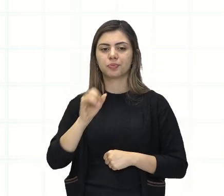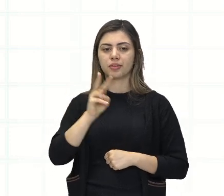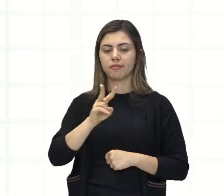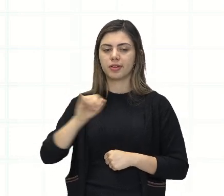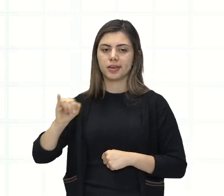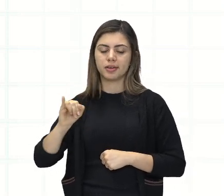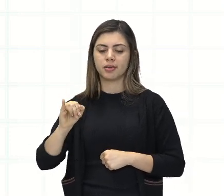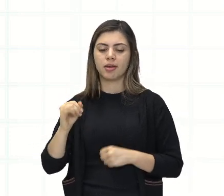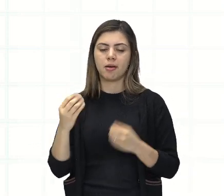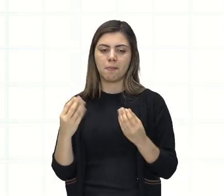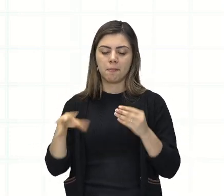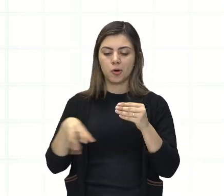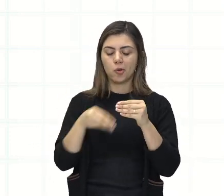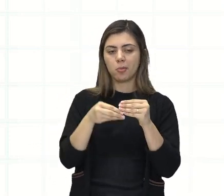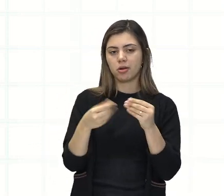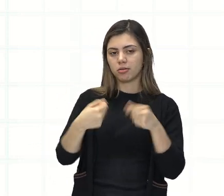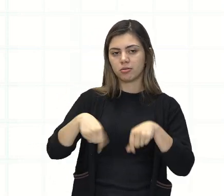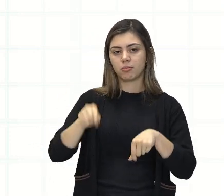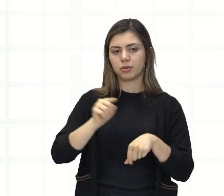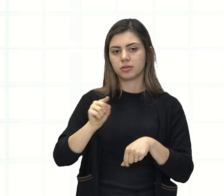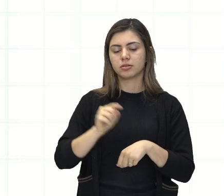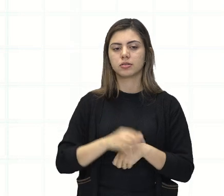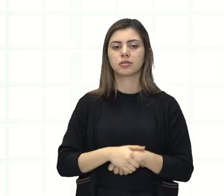exemplo, aqui, o